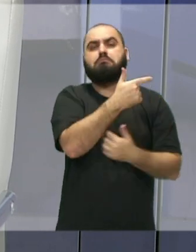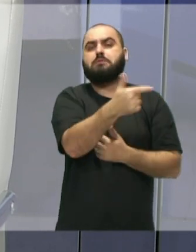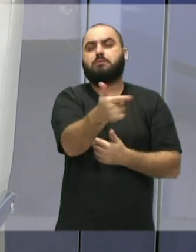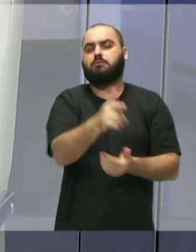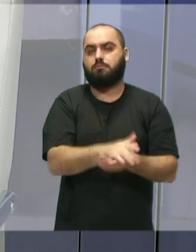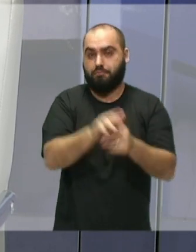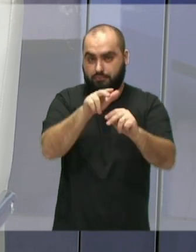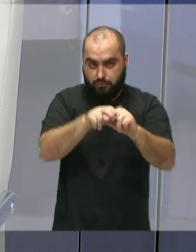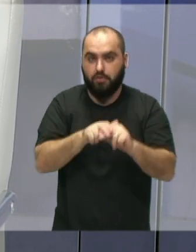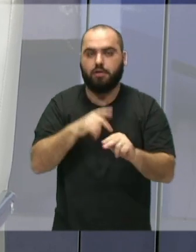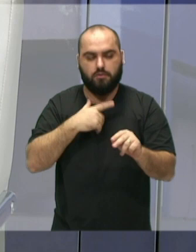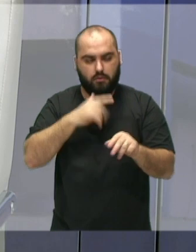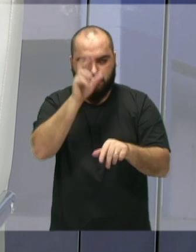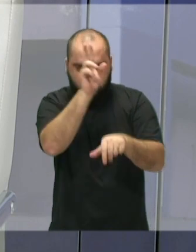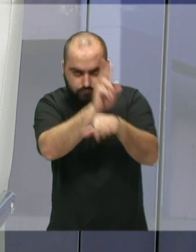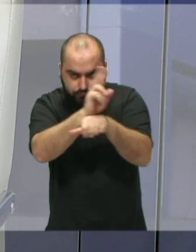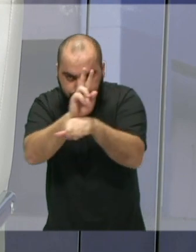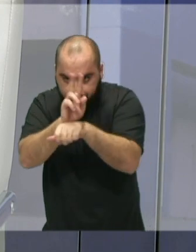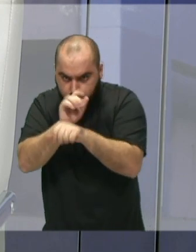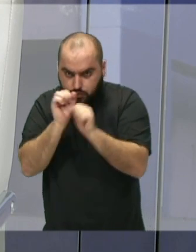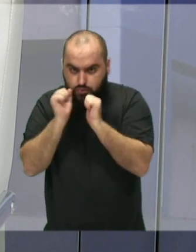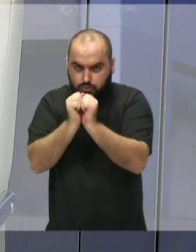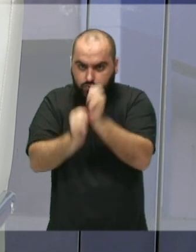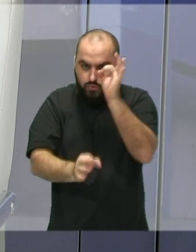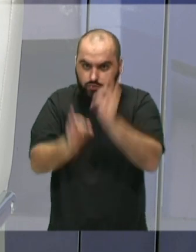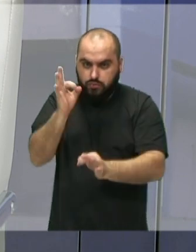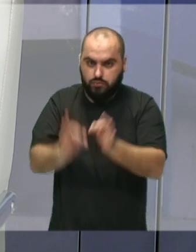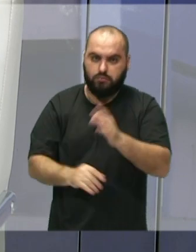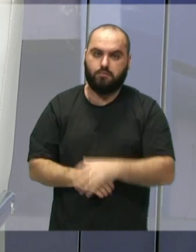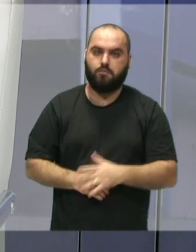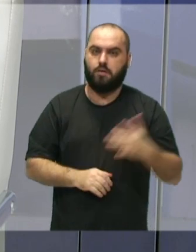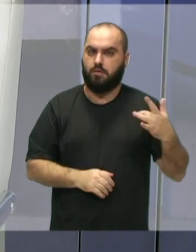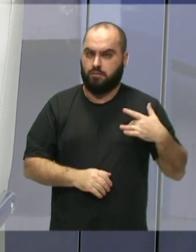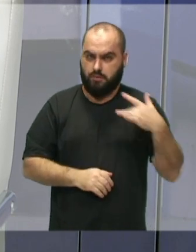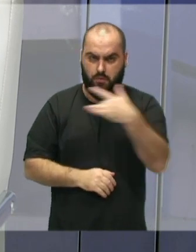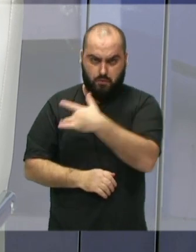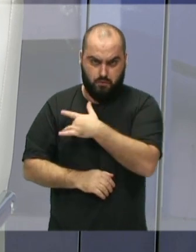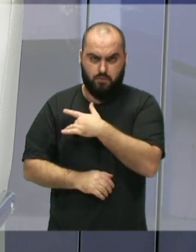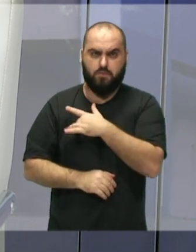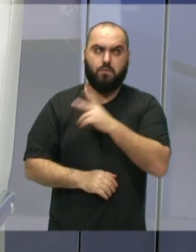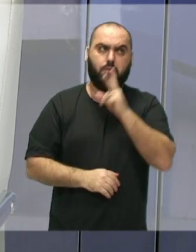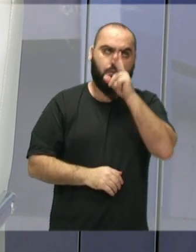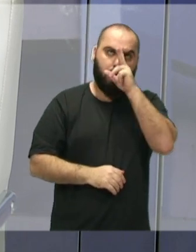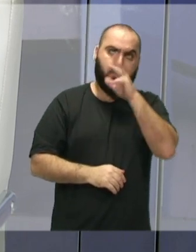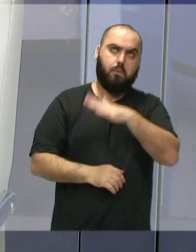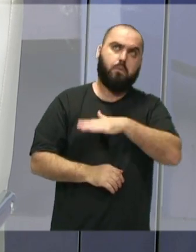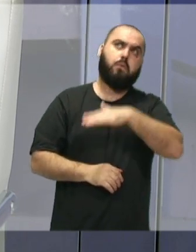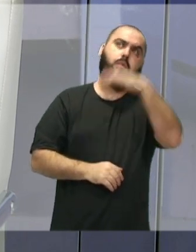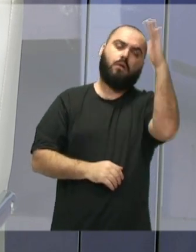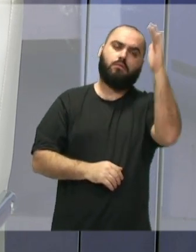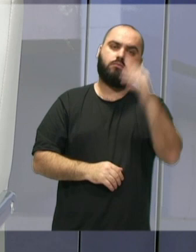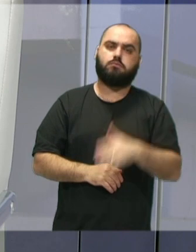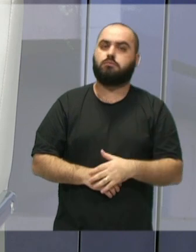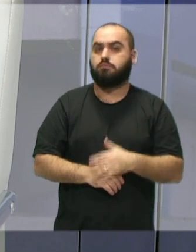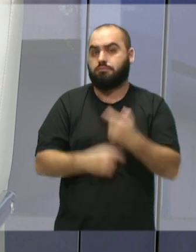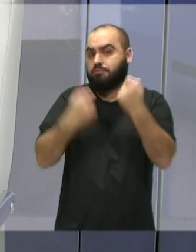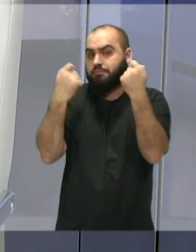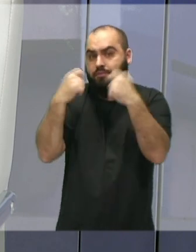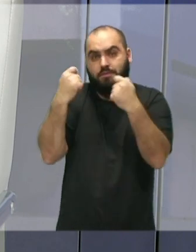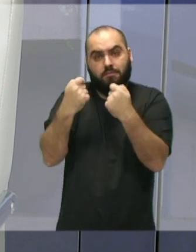estou fazendo junto com o Judiciário. Tá? A saúde é muita coisa para a gente falar, mas, por exemplo, a gente tem que avançar um